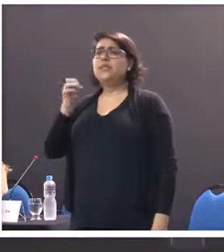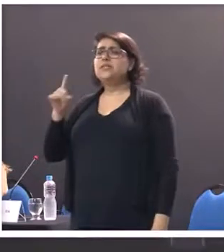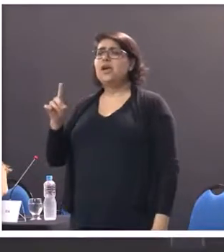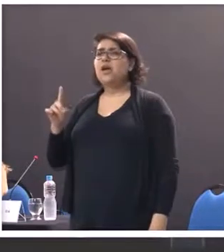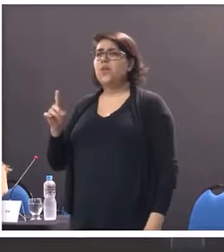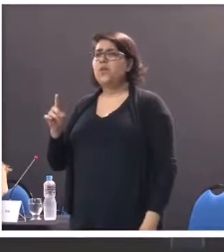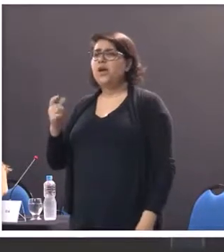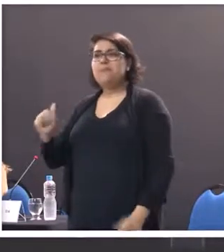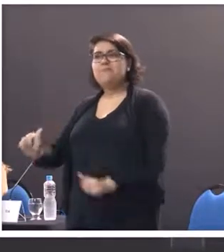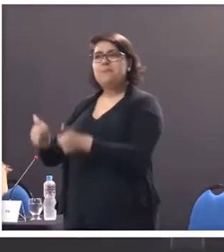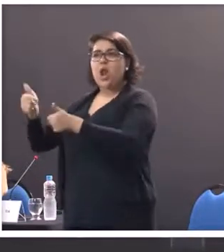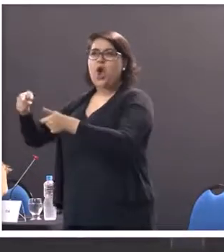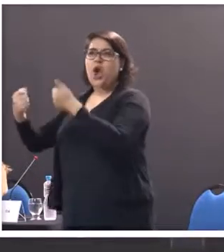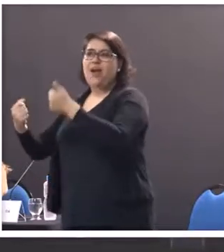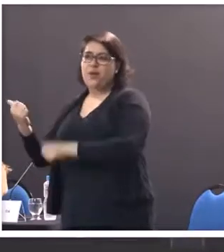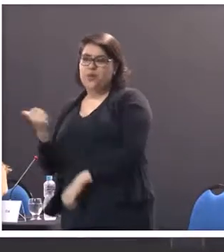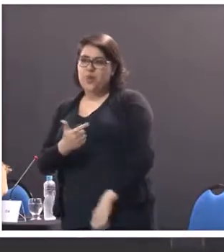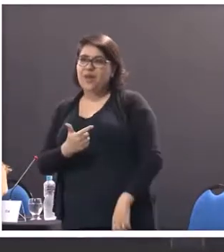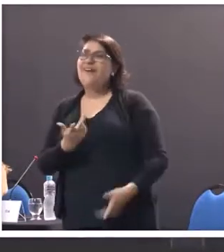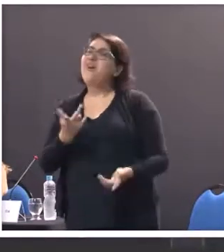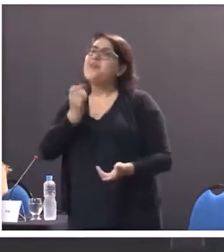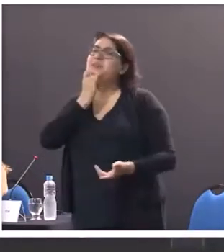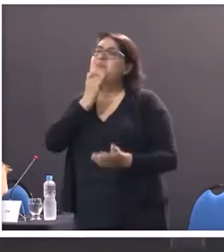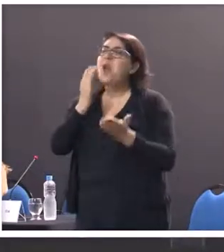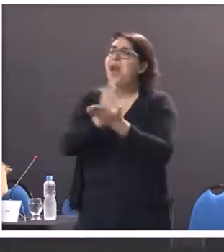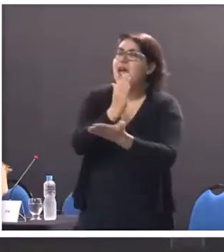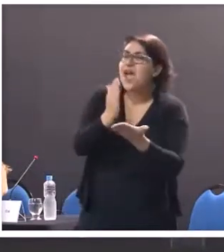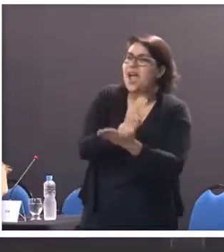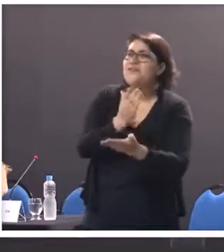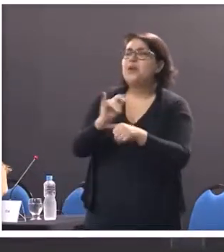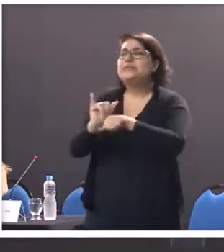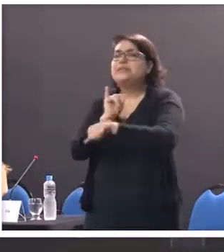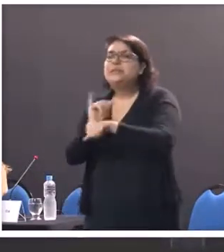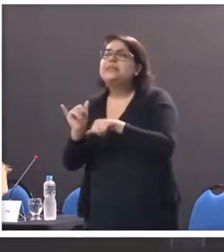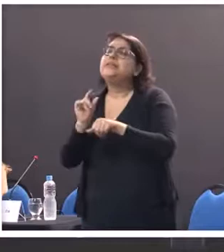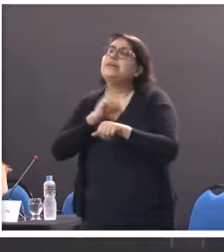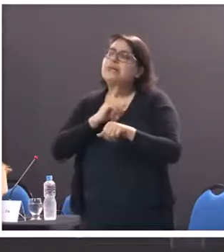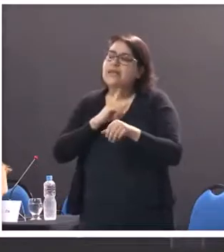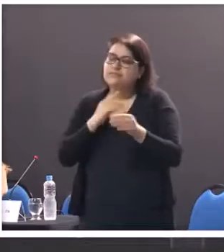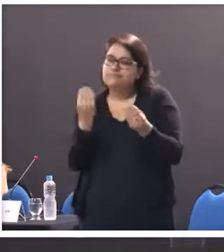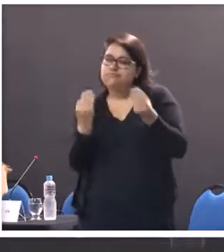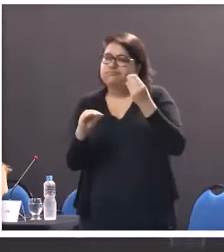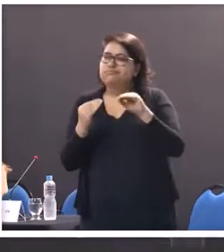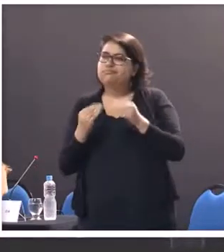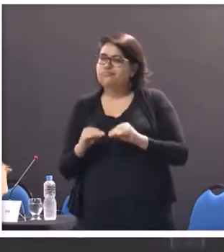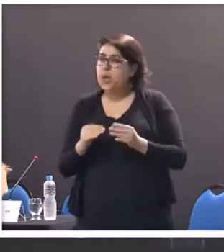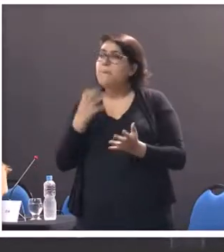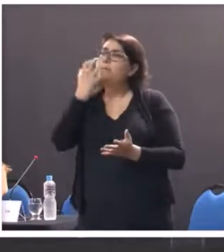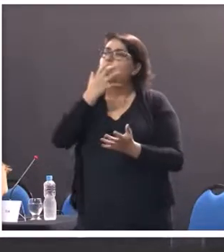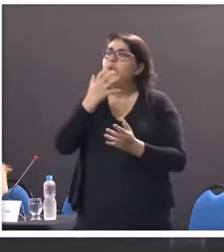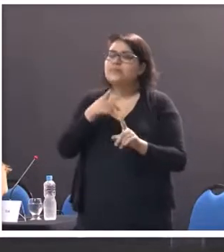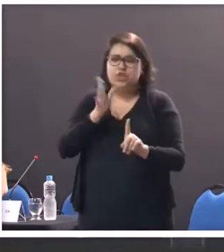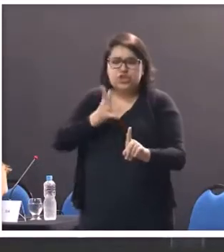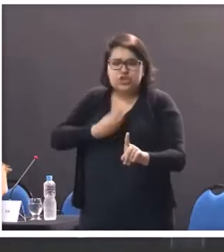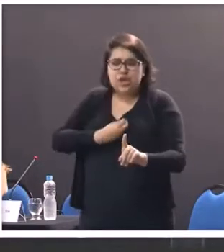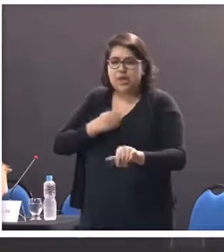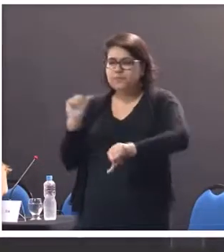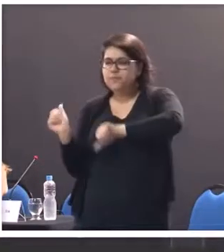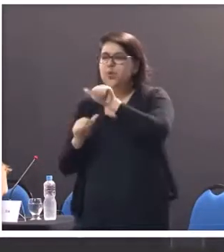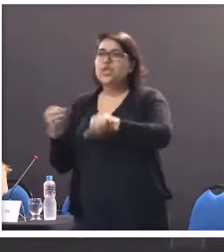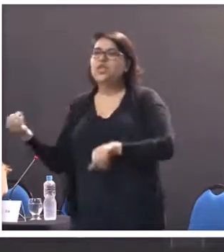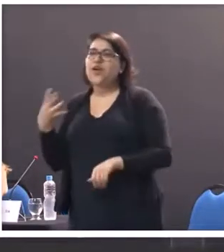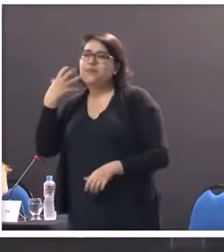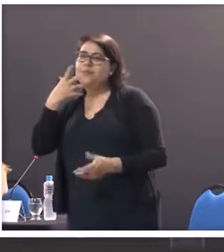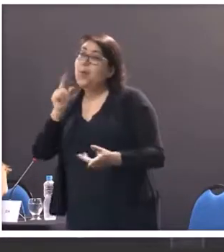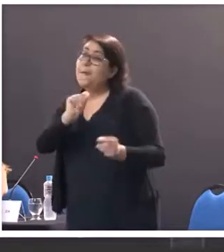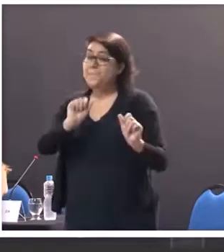livro. Tal compositor gravou uma nova versão dessa música. Então é uma melhoria. Não é